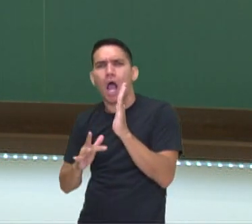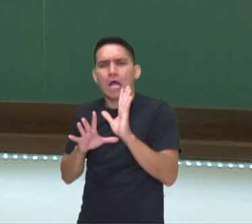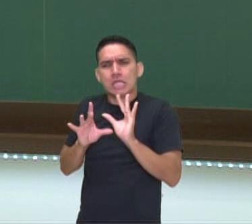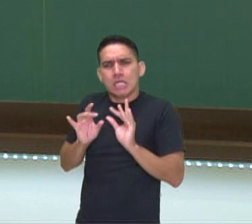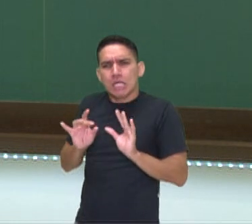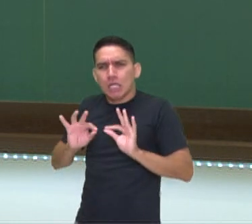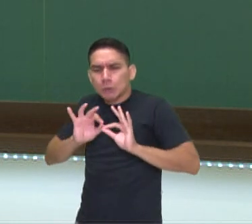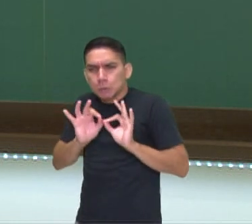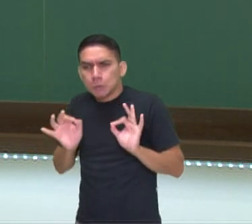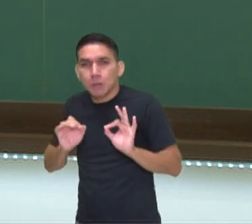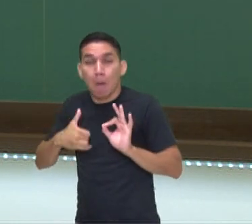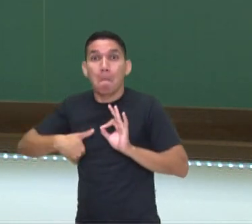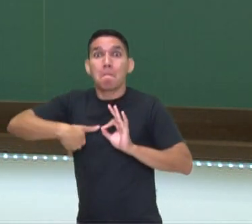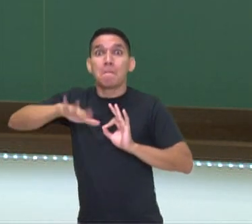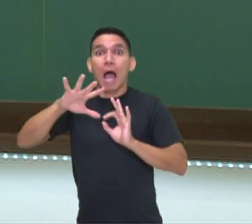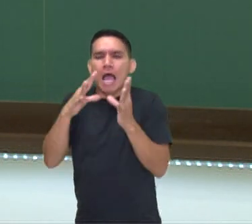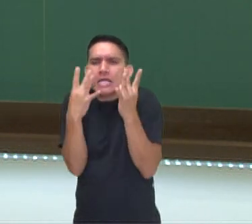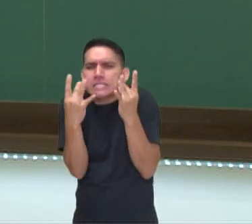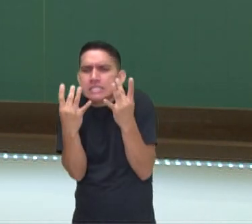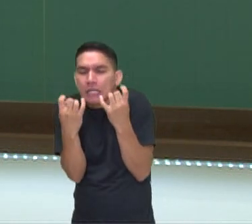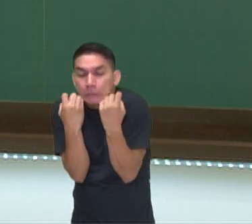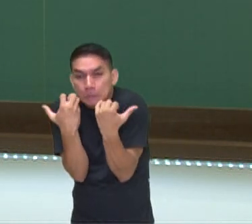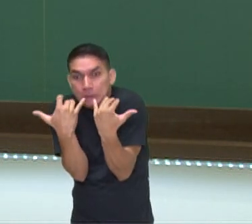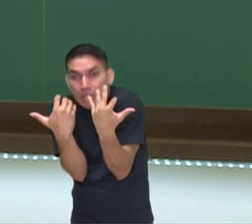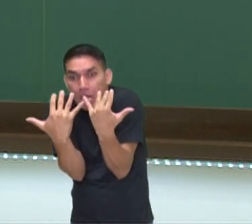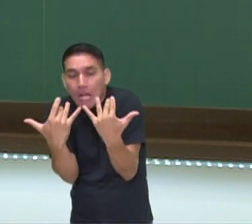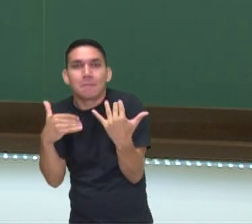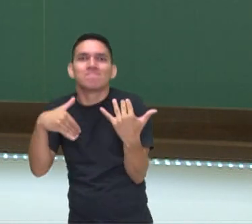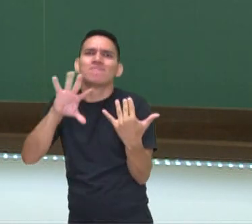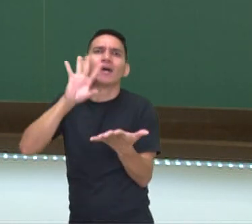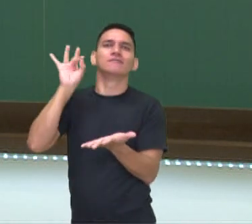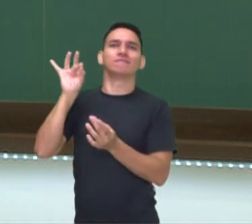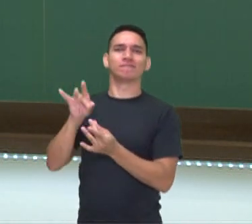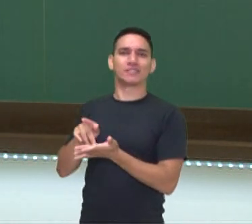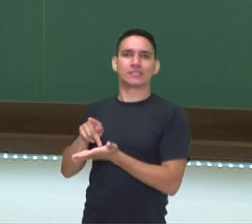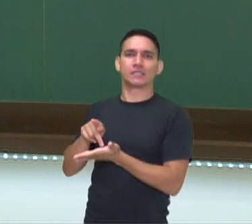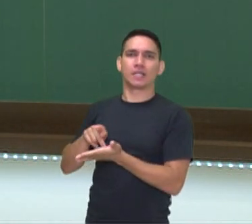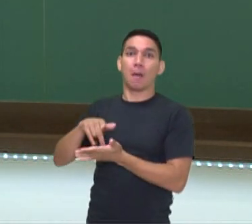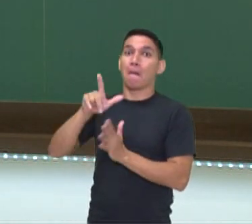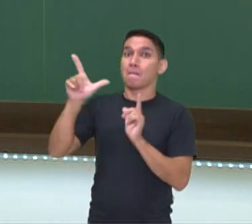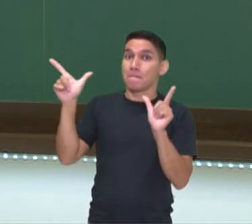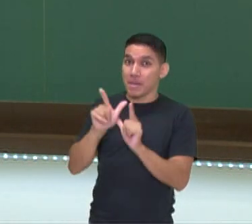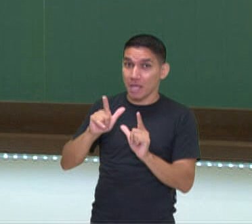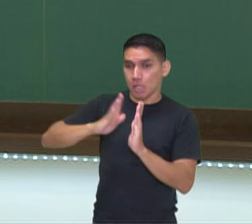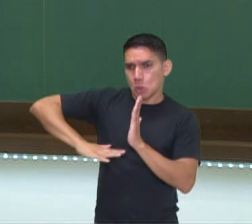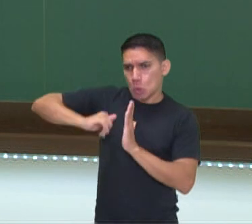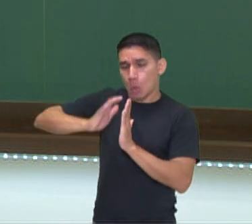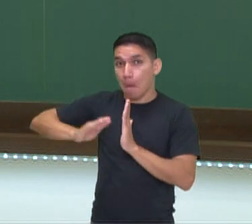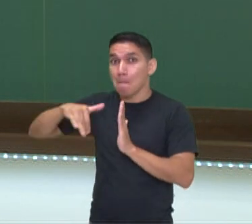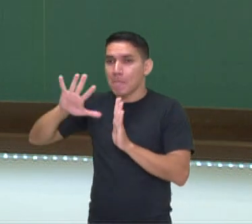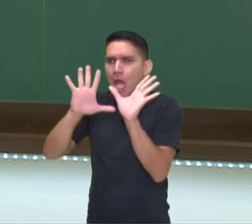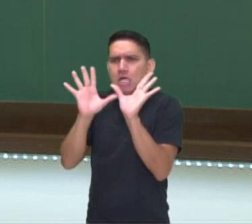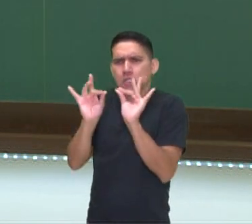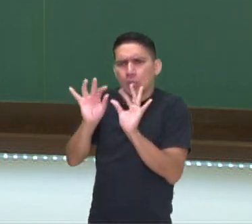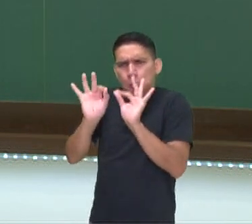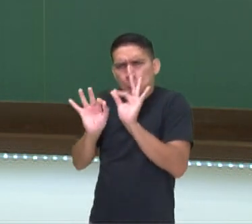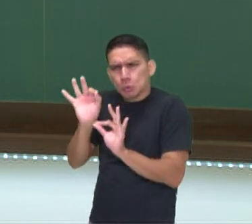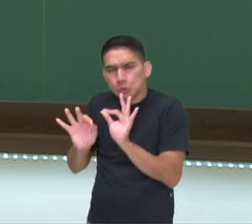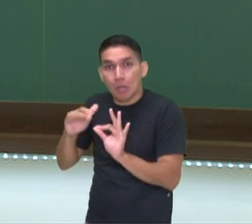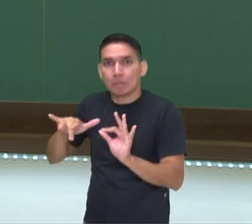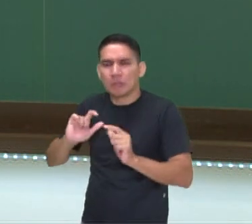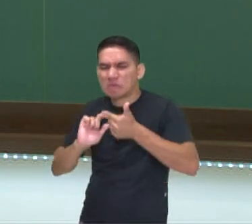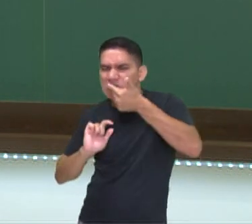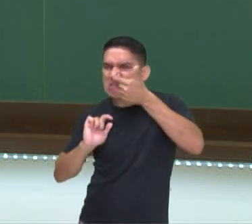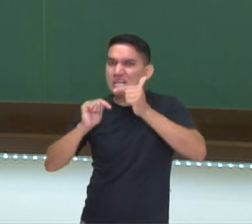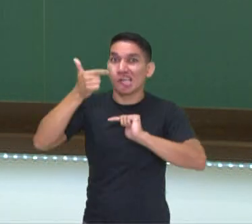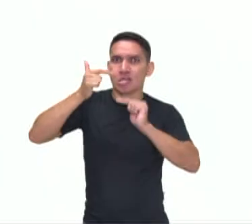para mostrar o máximo de realidade possível. Menos pinceladas, mais perfeição na dramaticidade,